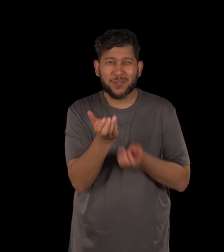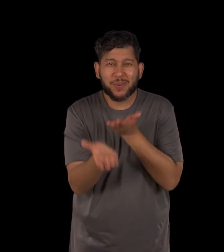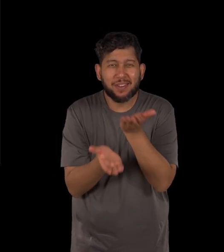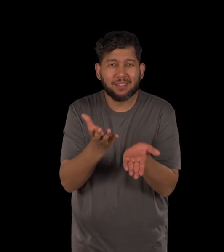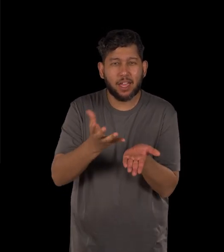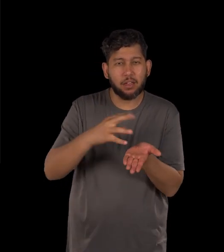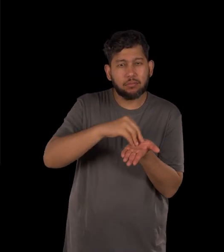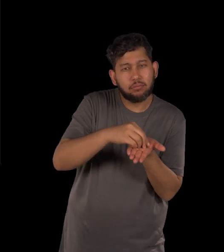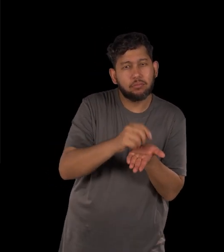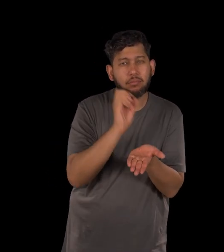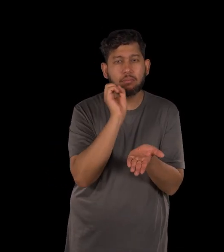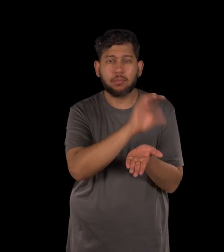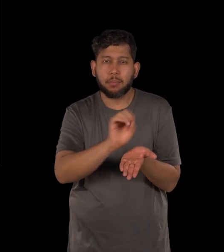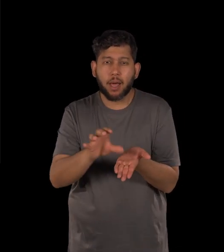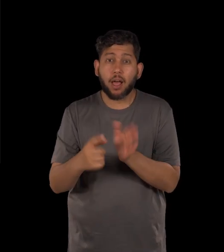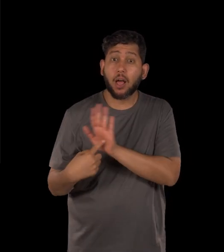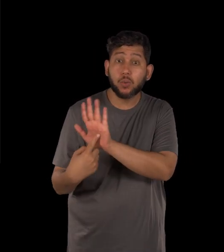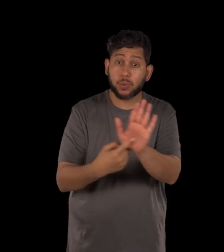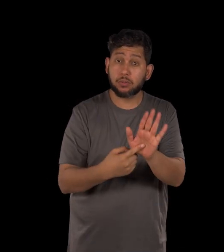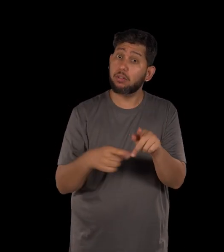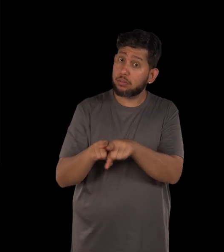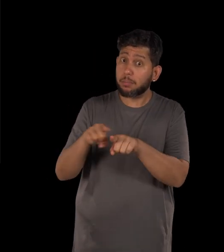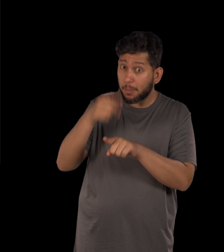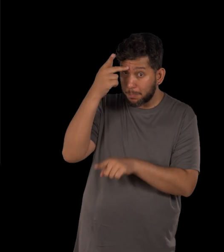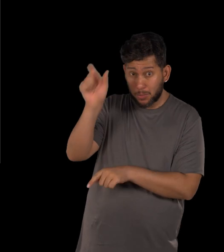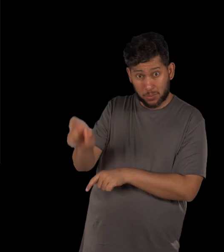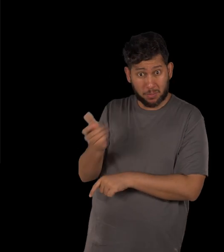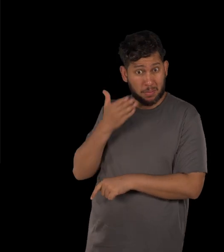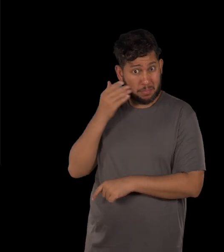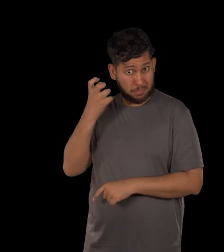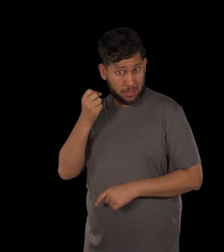com seu conhecimento nos tratamentos dos brancos mais pobres.